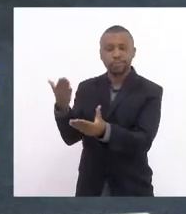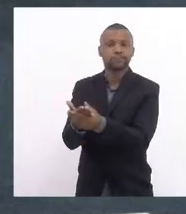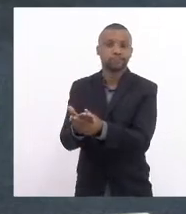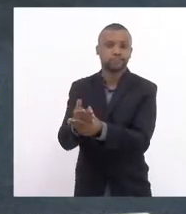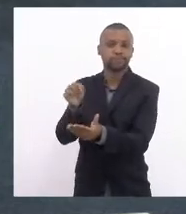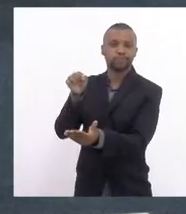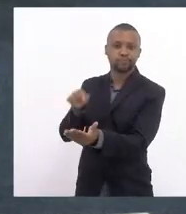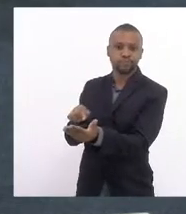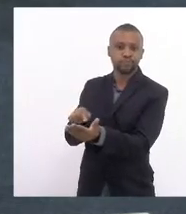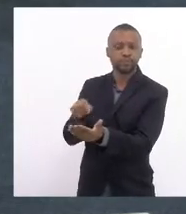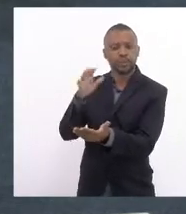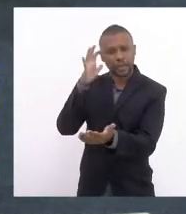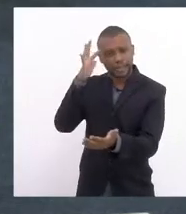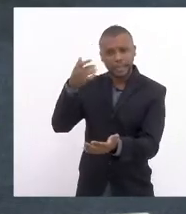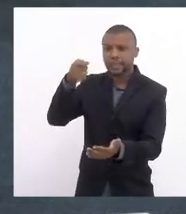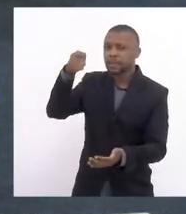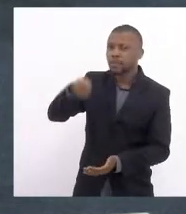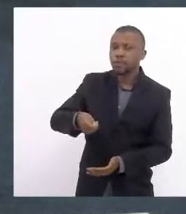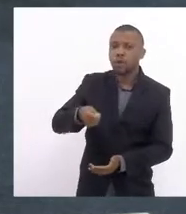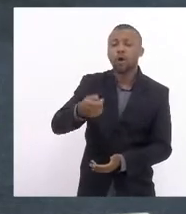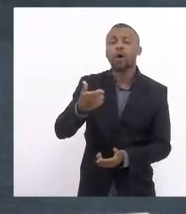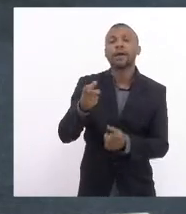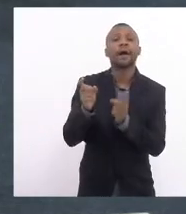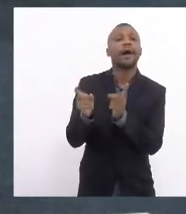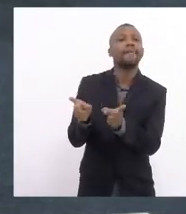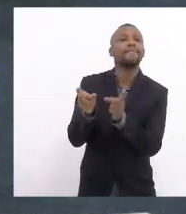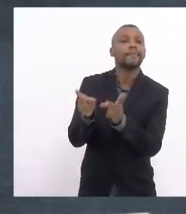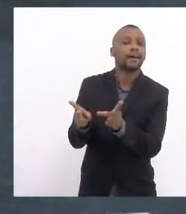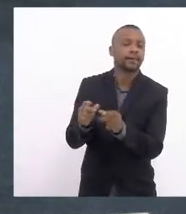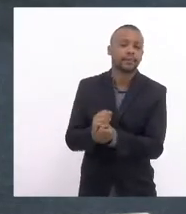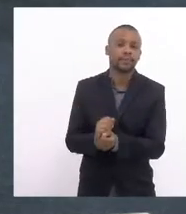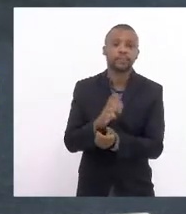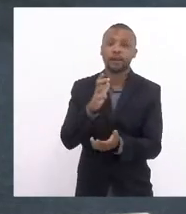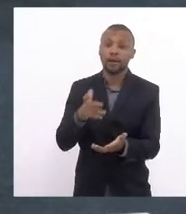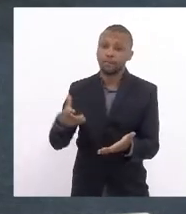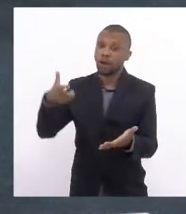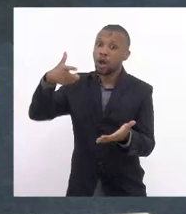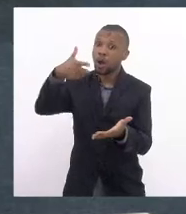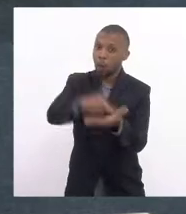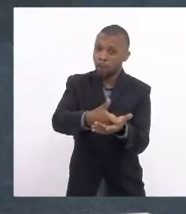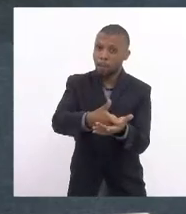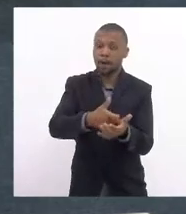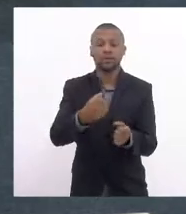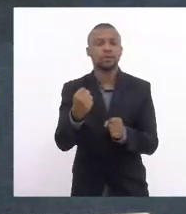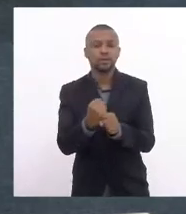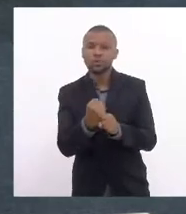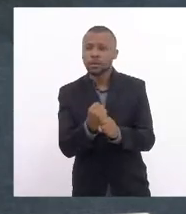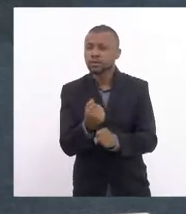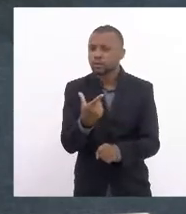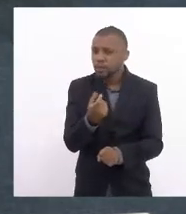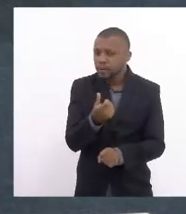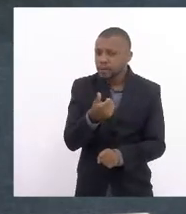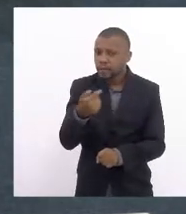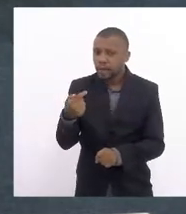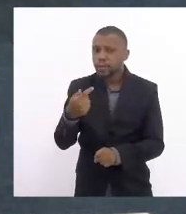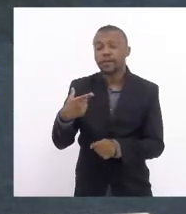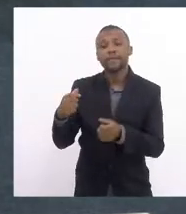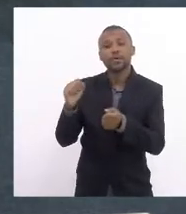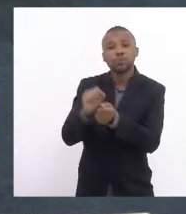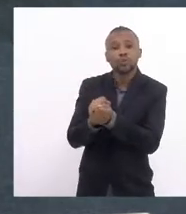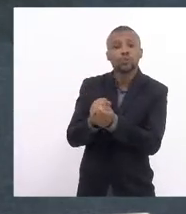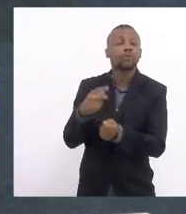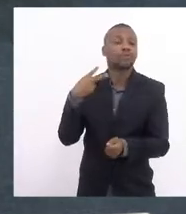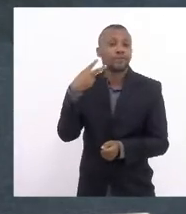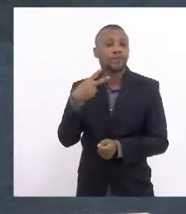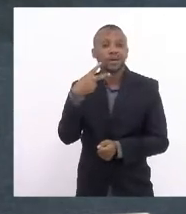exatamente isso, determinou o leilão. Foi comprado. Em 2017, eu já estava como vereador de primeiro